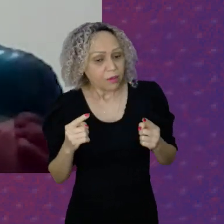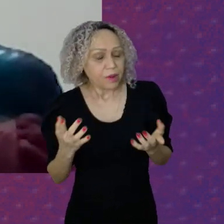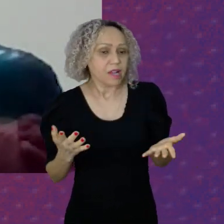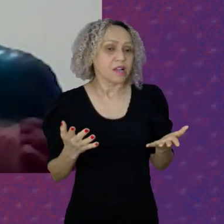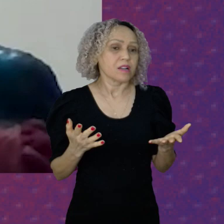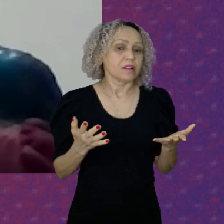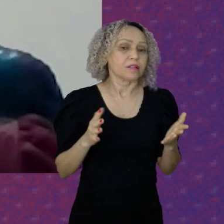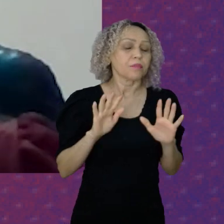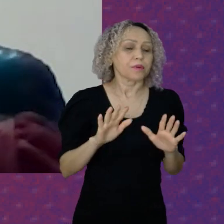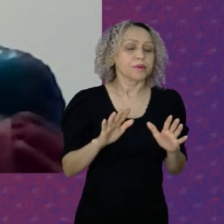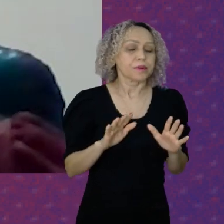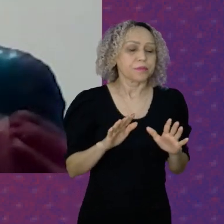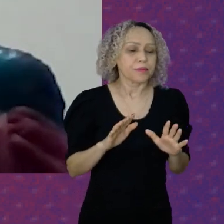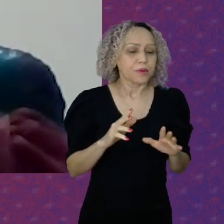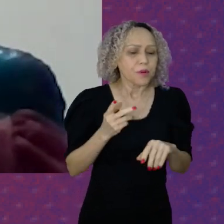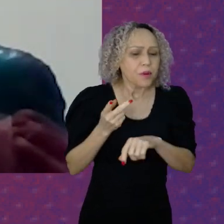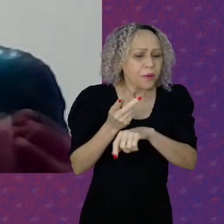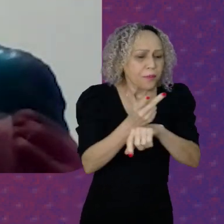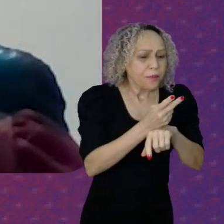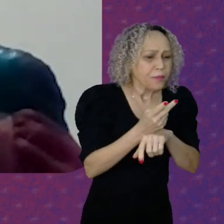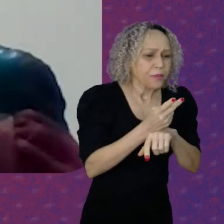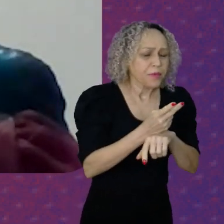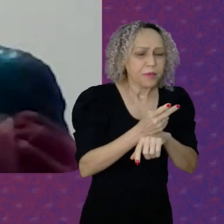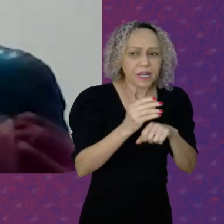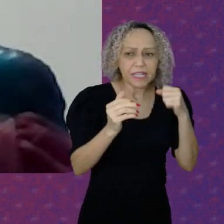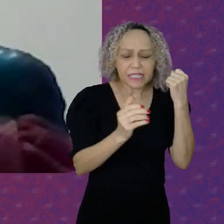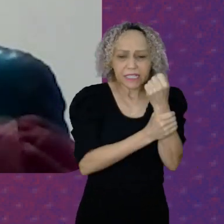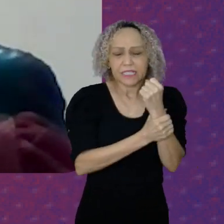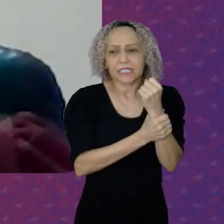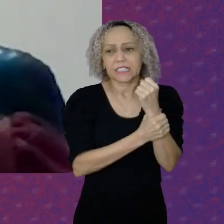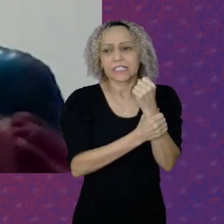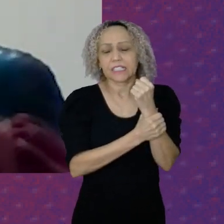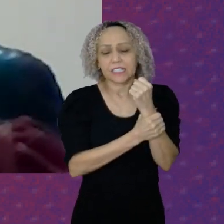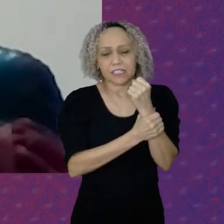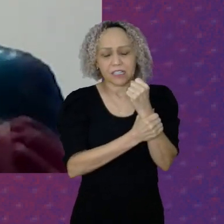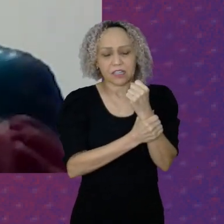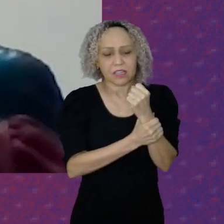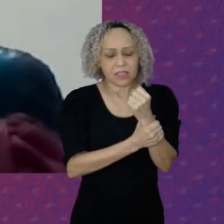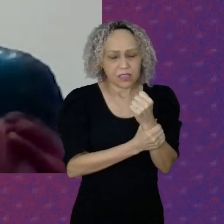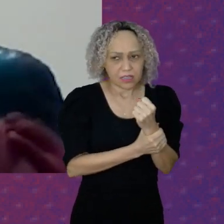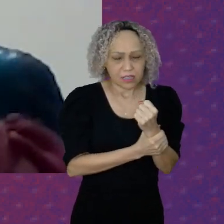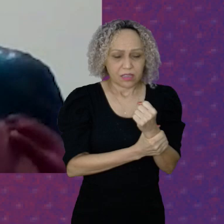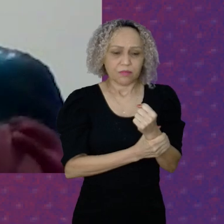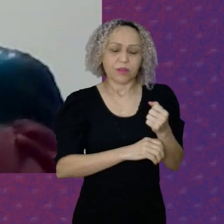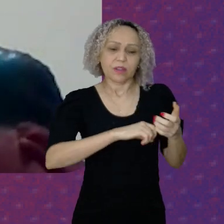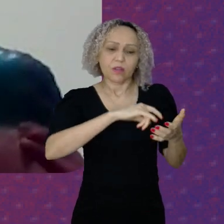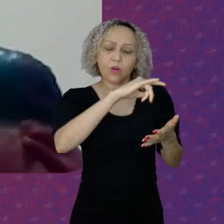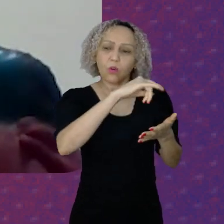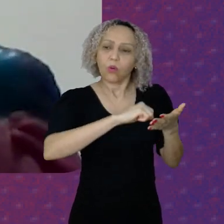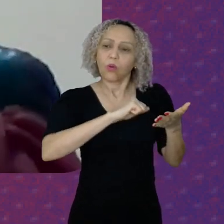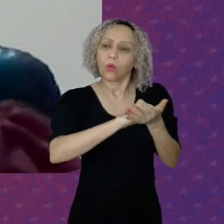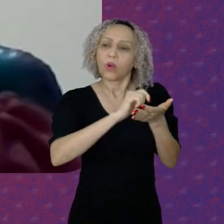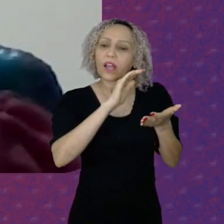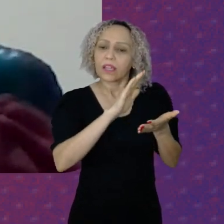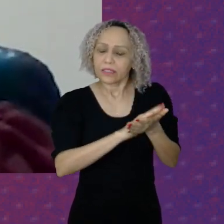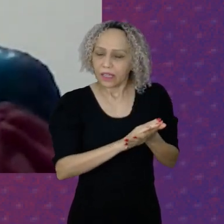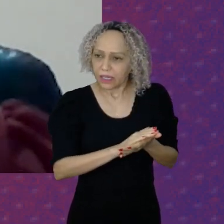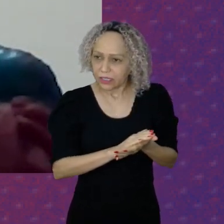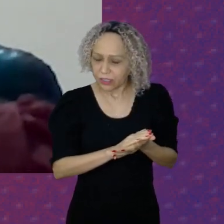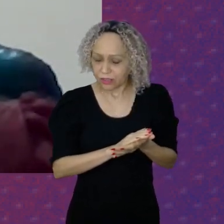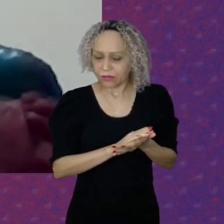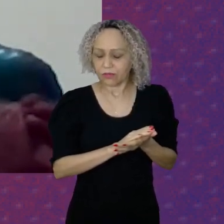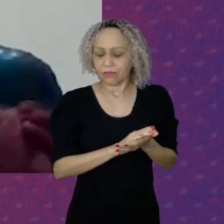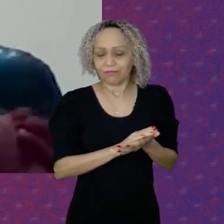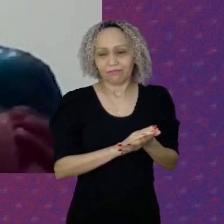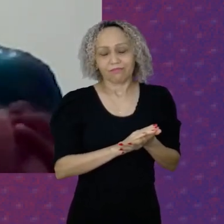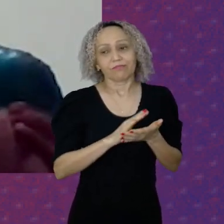uma busca ativa para garantir uma atualização dos cadastros. Então, daqui a pouco a gente chega no cadastro